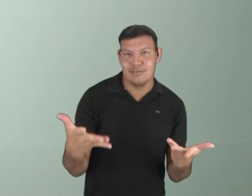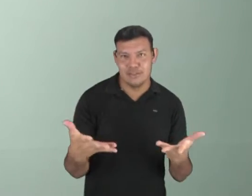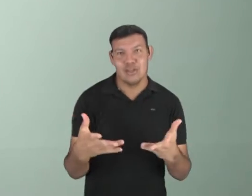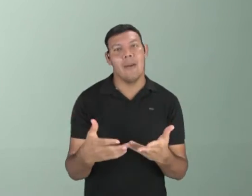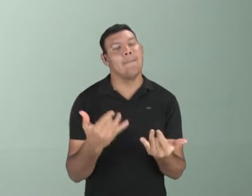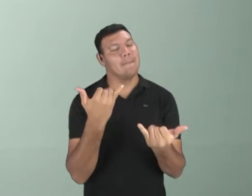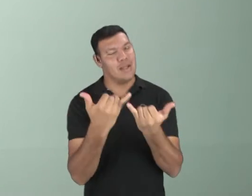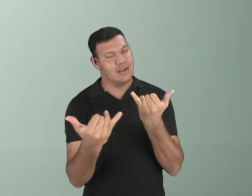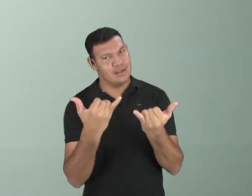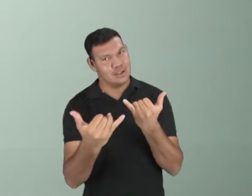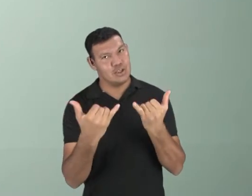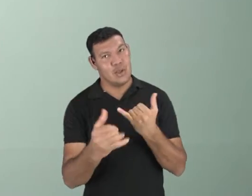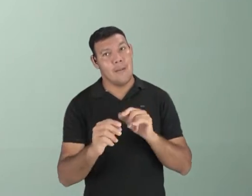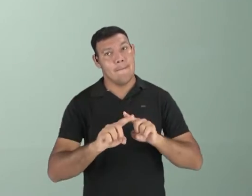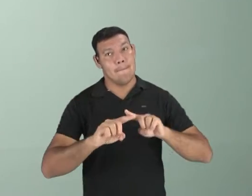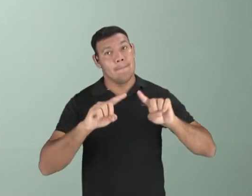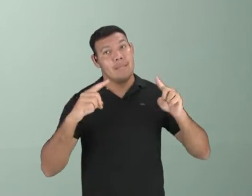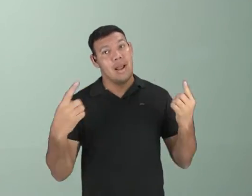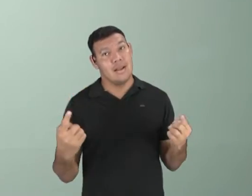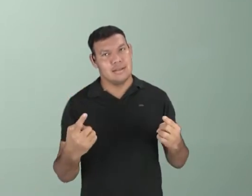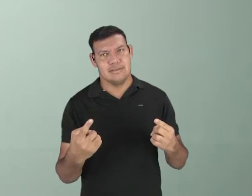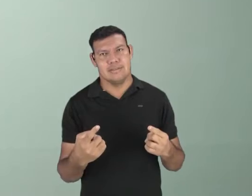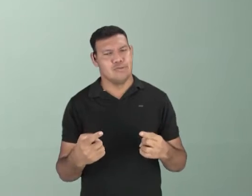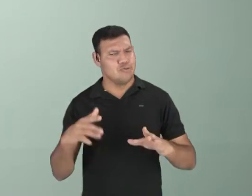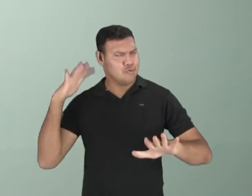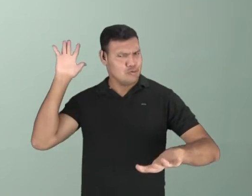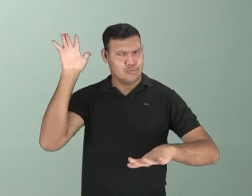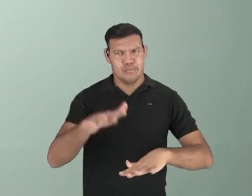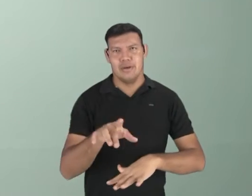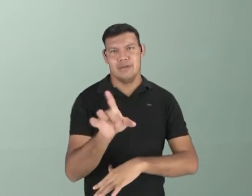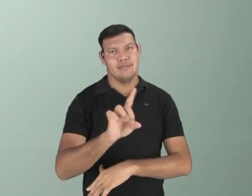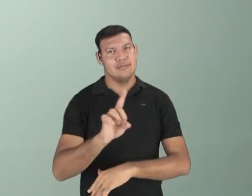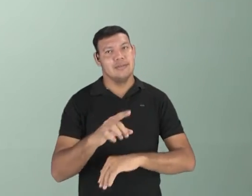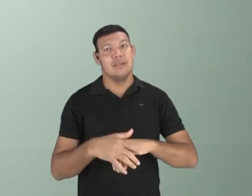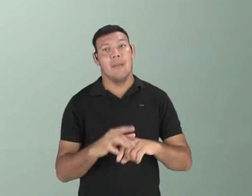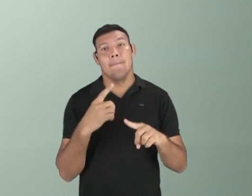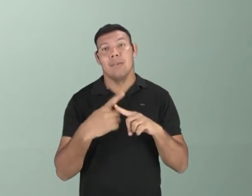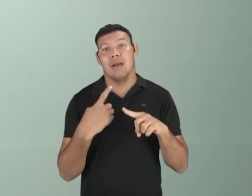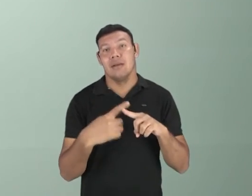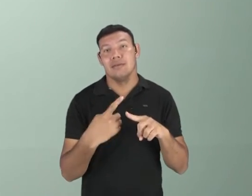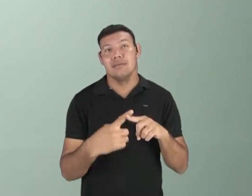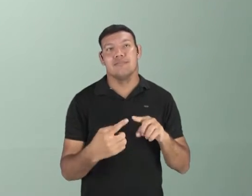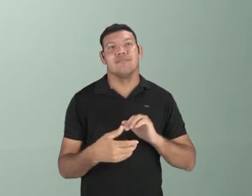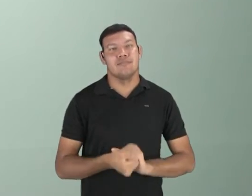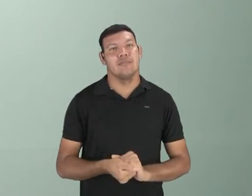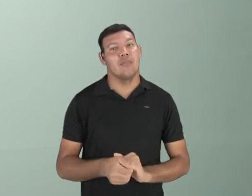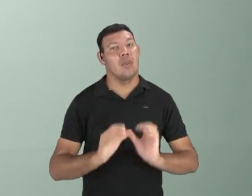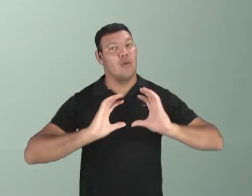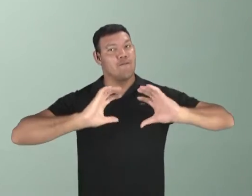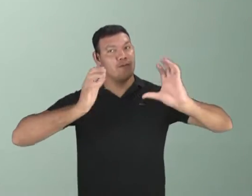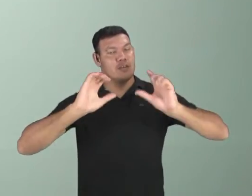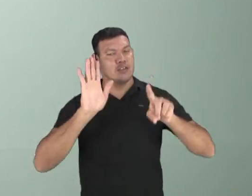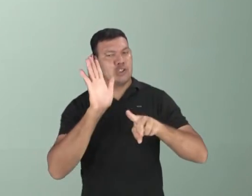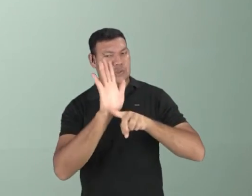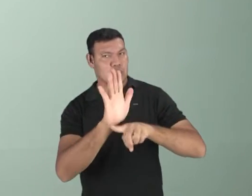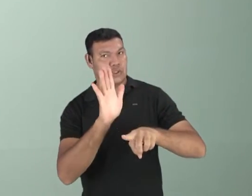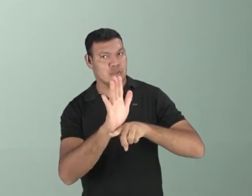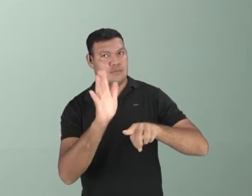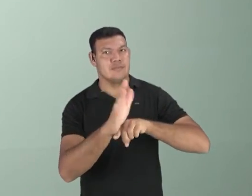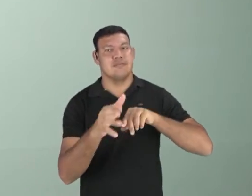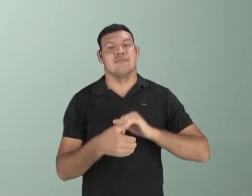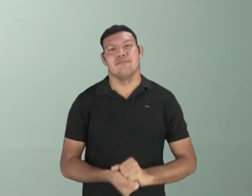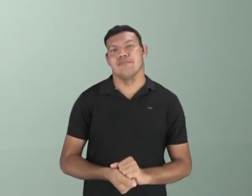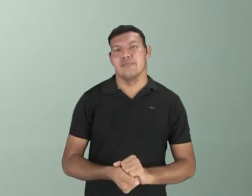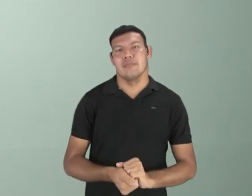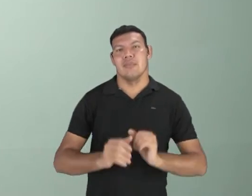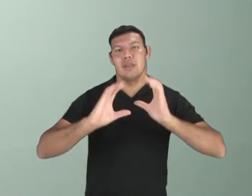não vai cortar ninguém. O vôlei infinito é quando você vai brincar do vôlei, galerinha, que chamamos de vôlei do ajuda. É só não deixar a bola